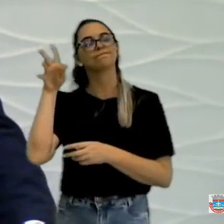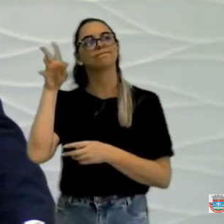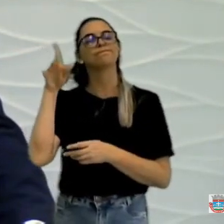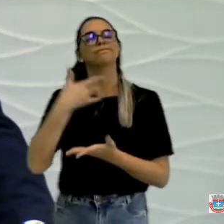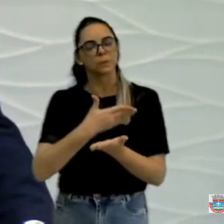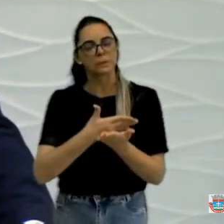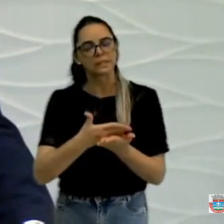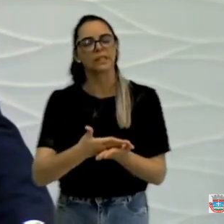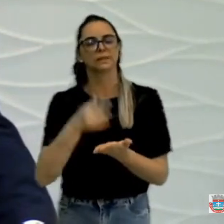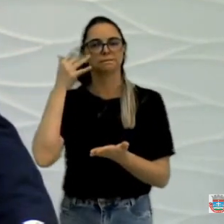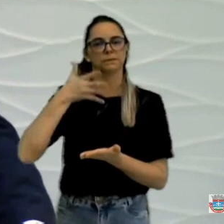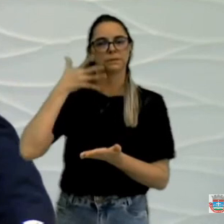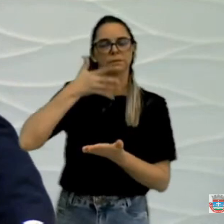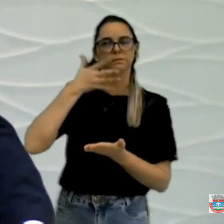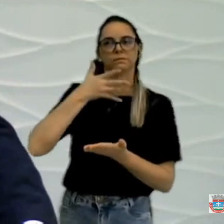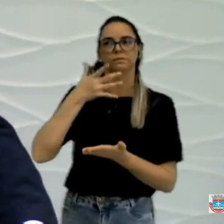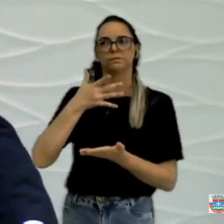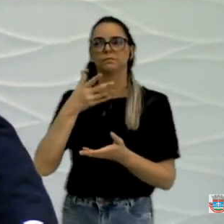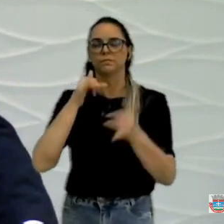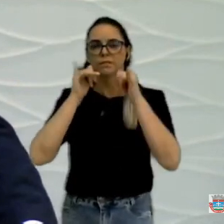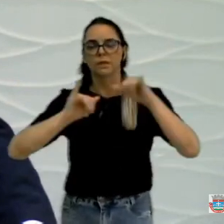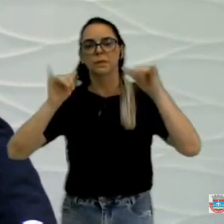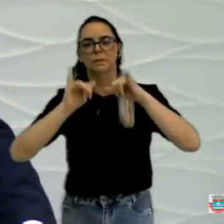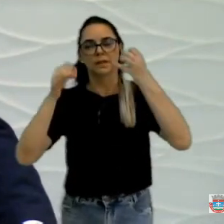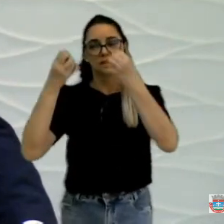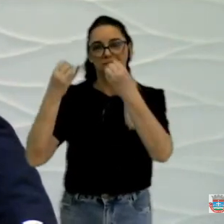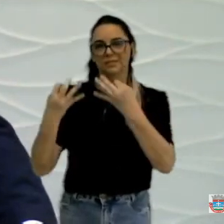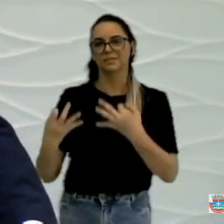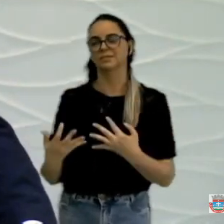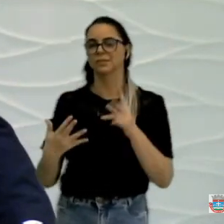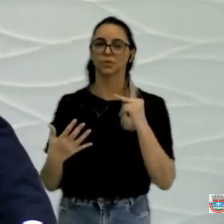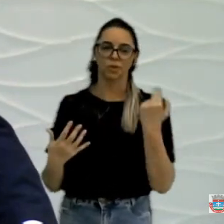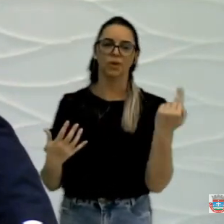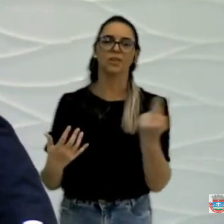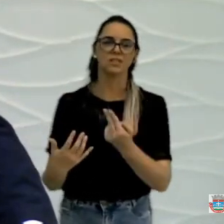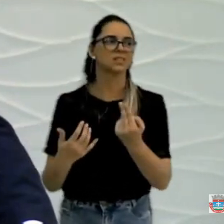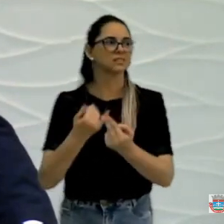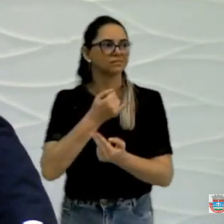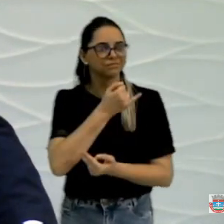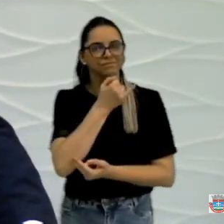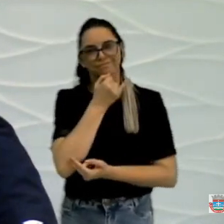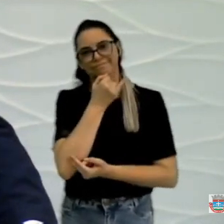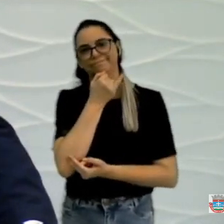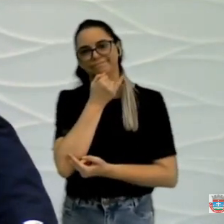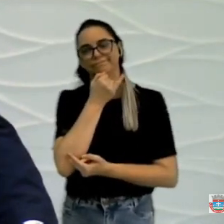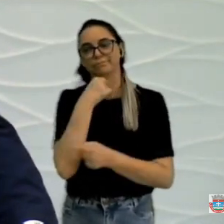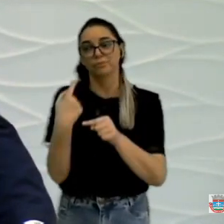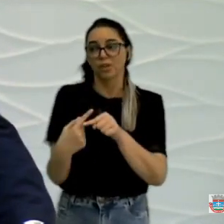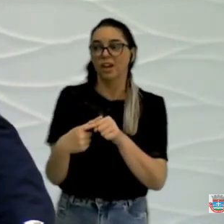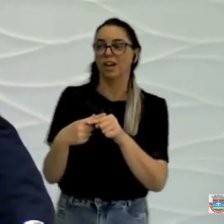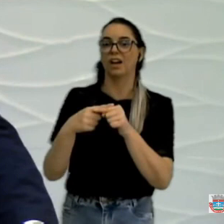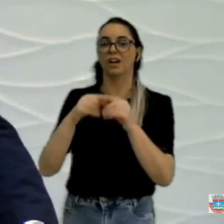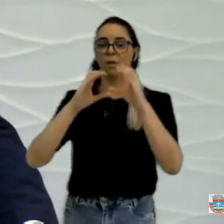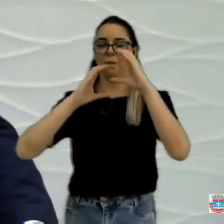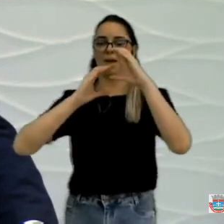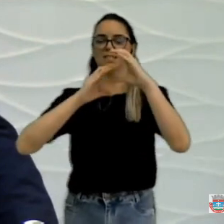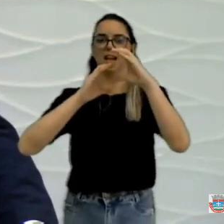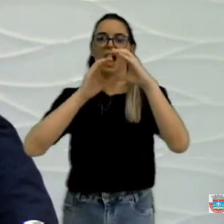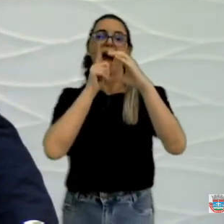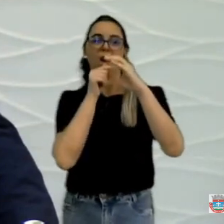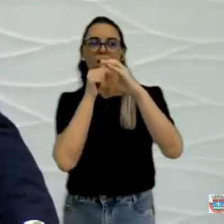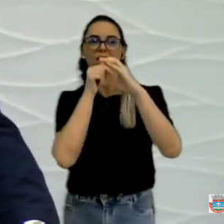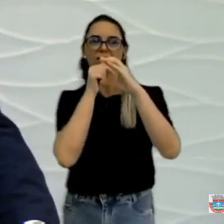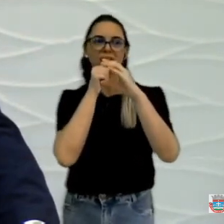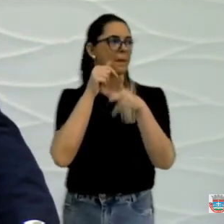fala dizendo da nossa tristeza com a Compesa, diante de tantas situações que as pessoas